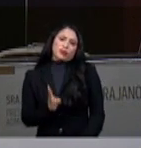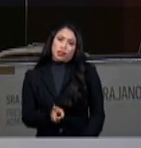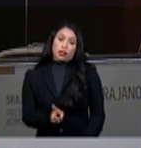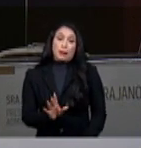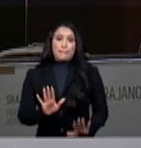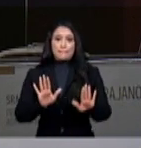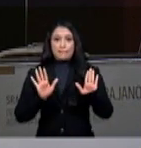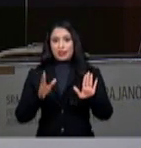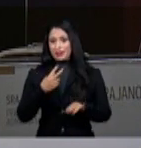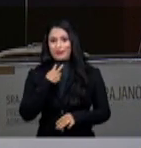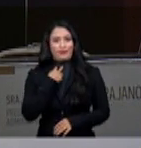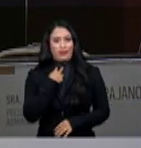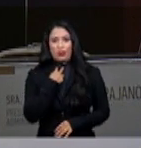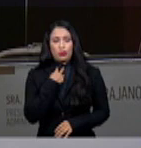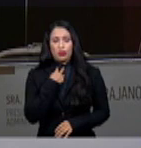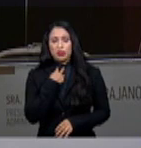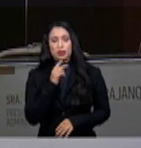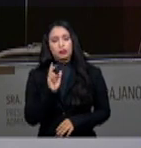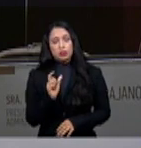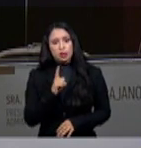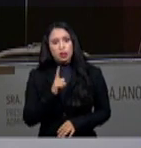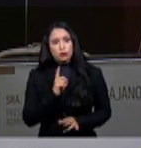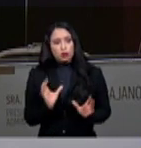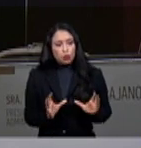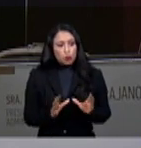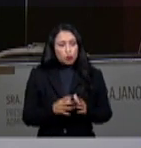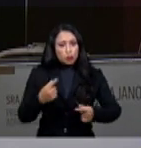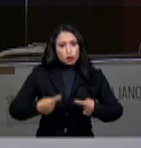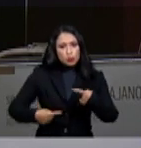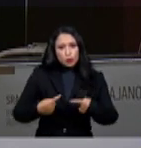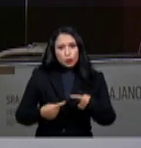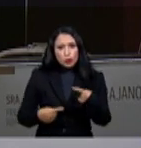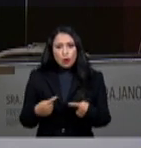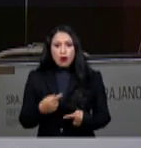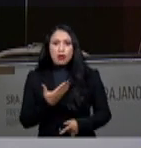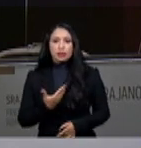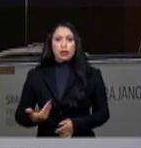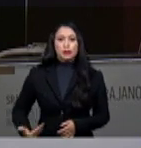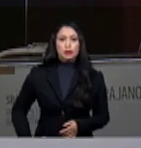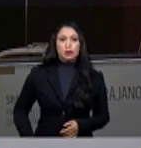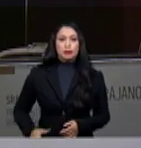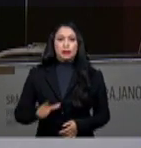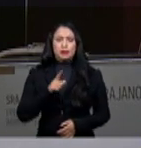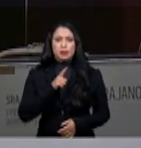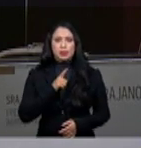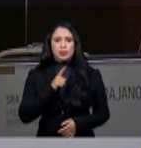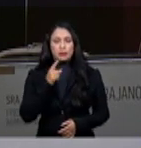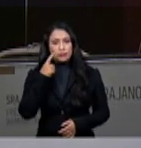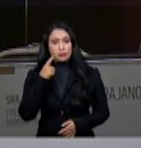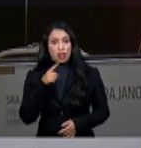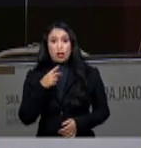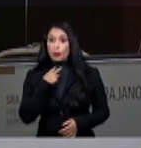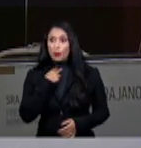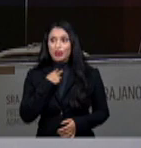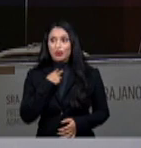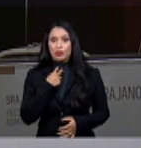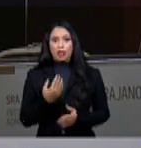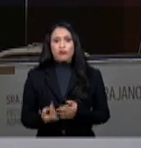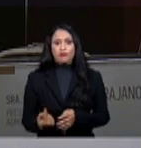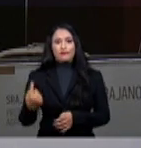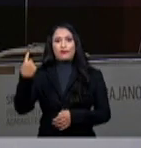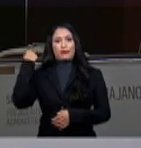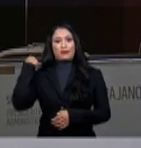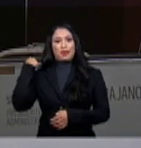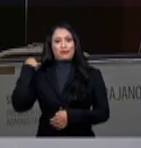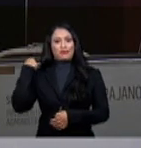nós não podemos deixar e tem um grupo de política públicas e a gente tem que contar com todo mundo é retroage porque